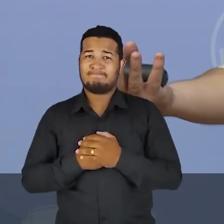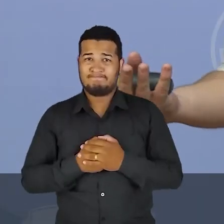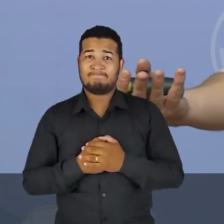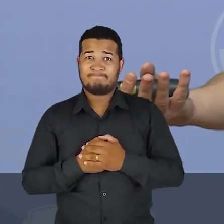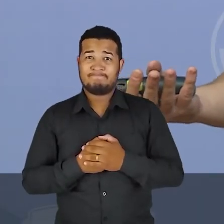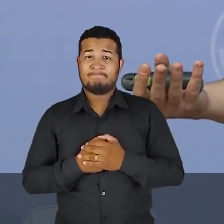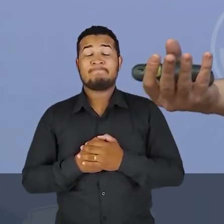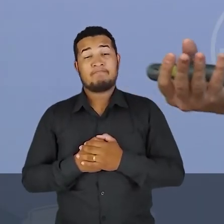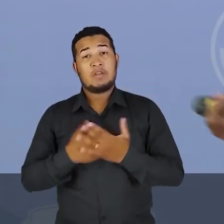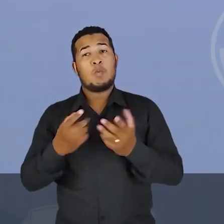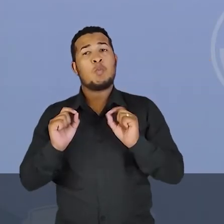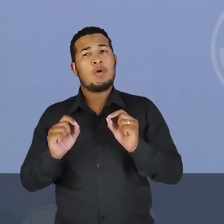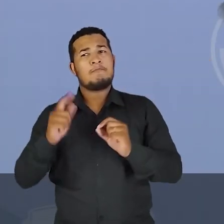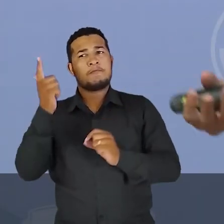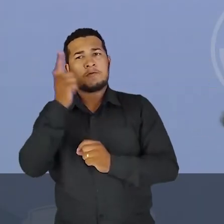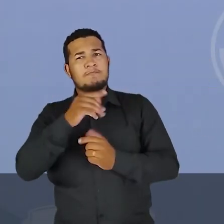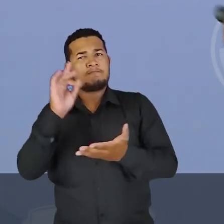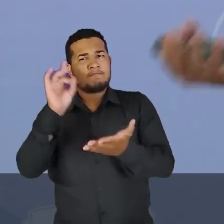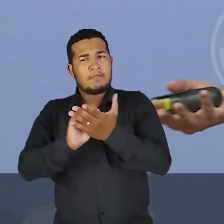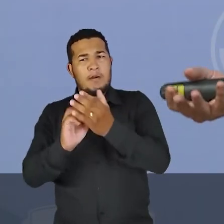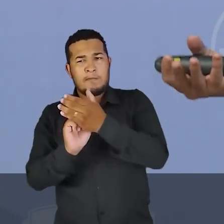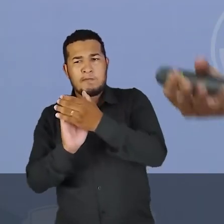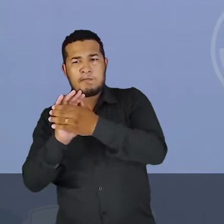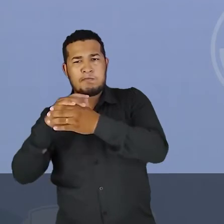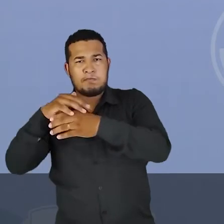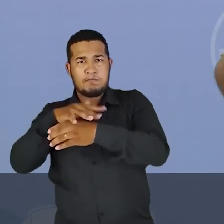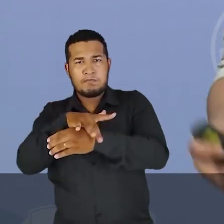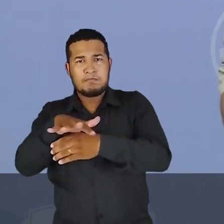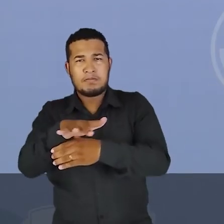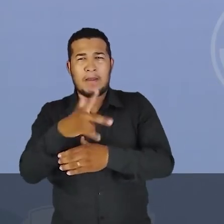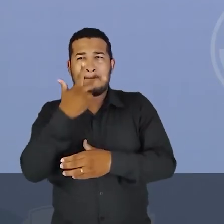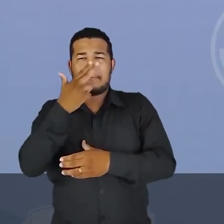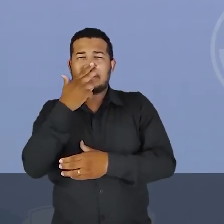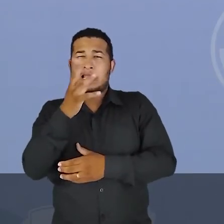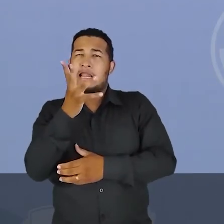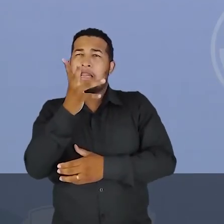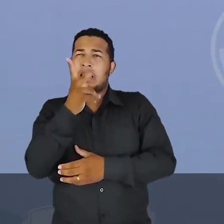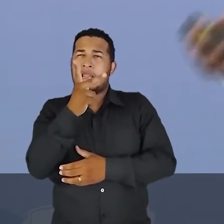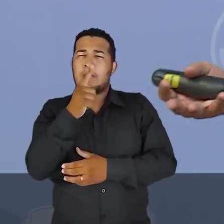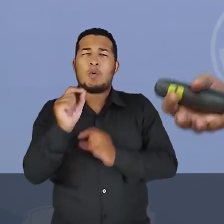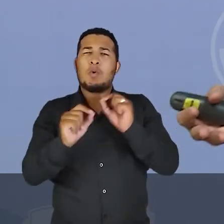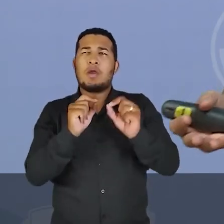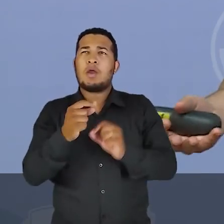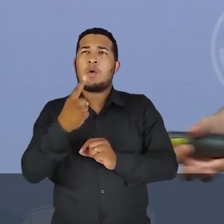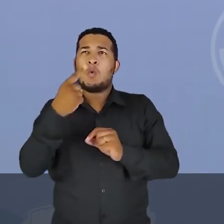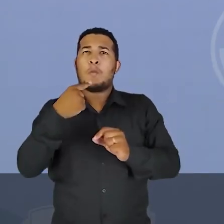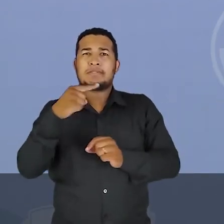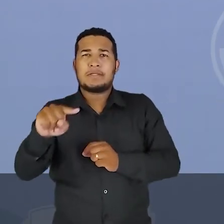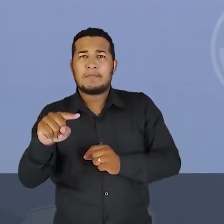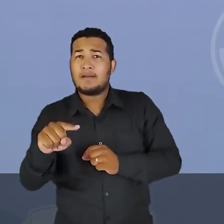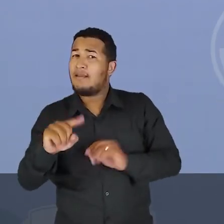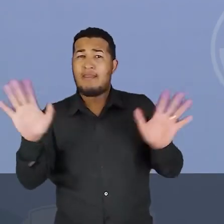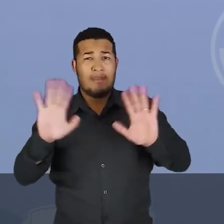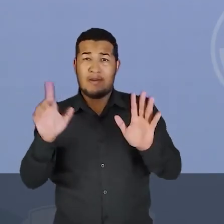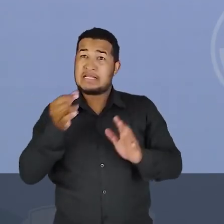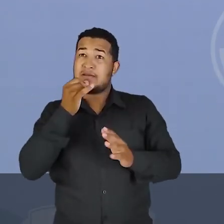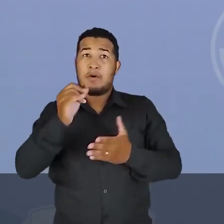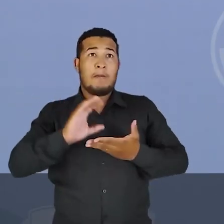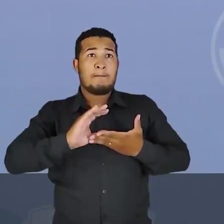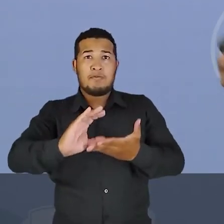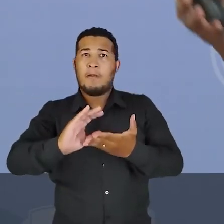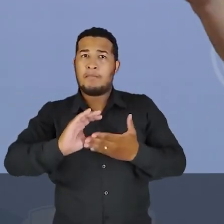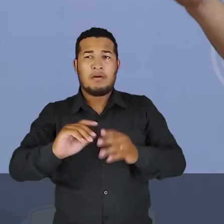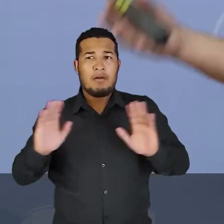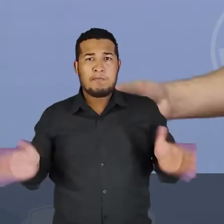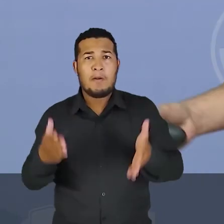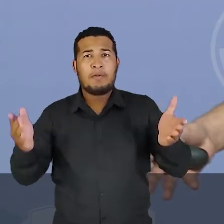uma nascente, esse olho d'água, esse fio d'água, não é um processo que vai demorar uma semana, um mês, não. É um investimento de 10,